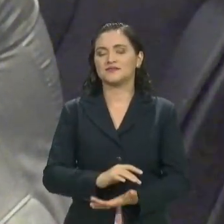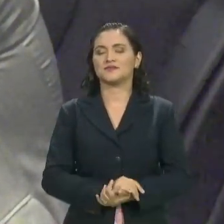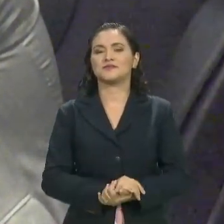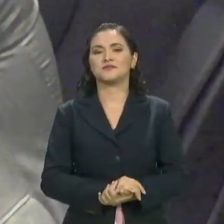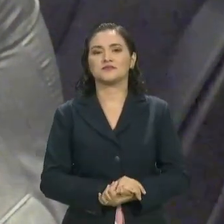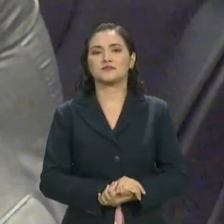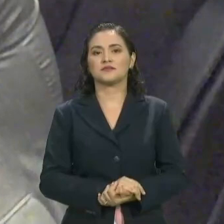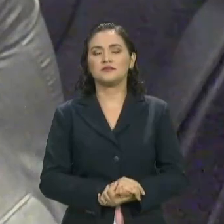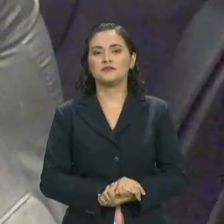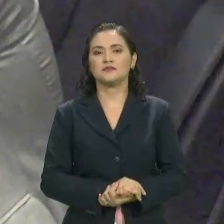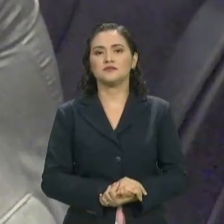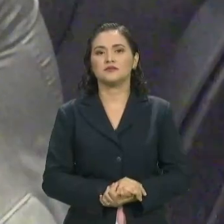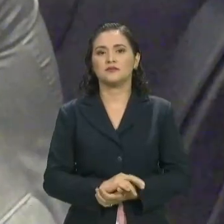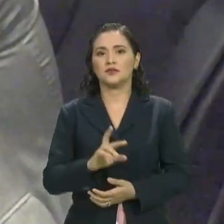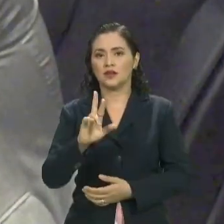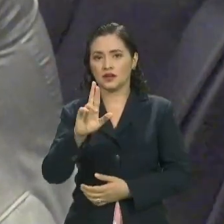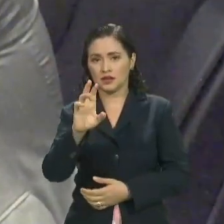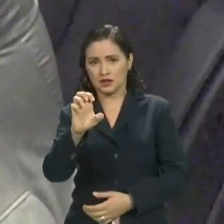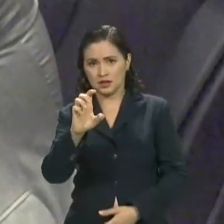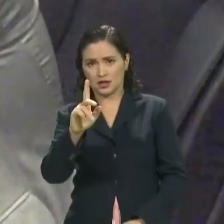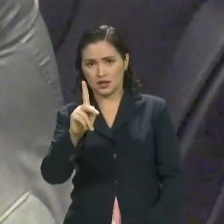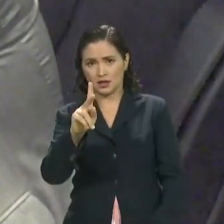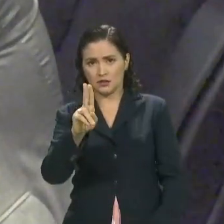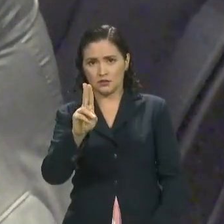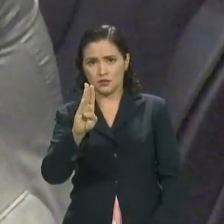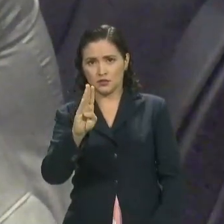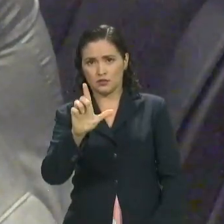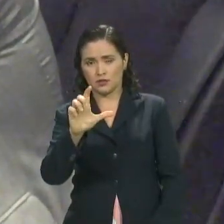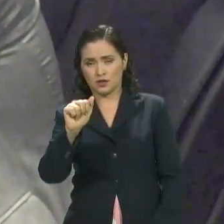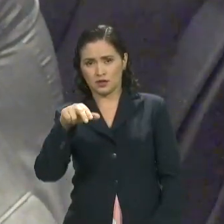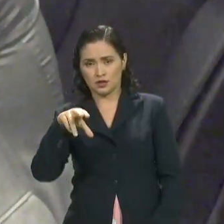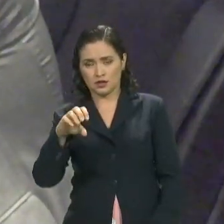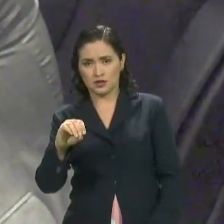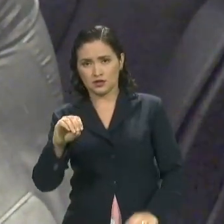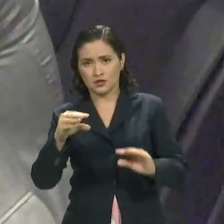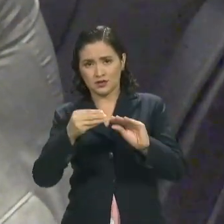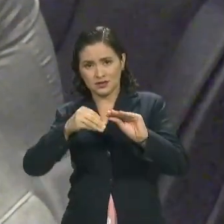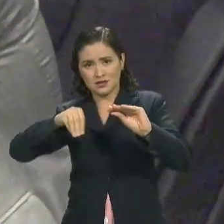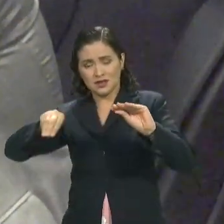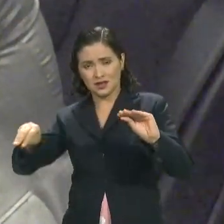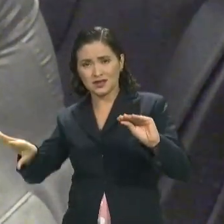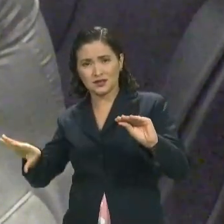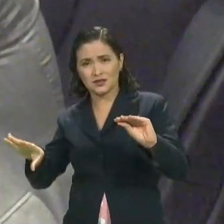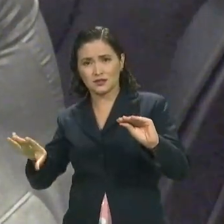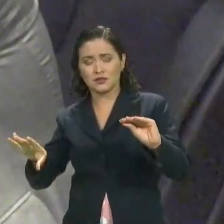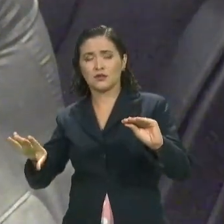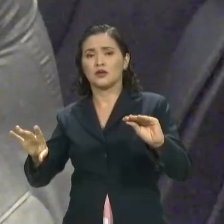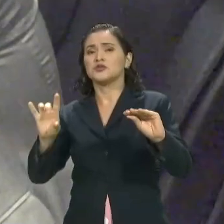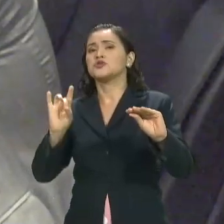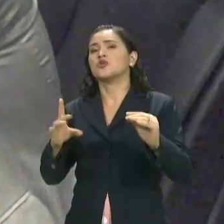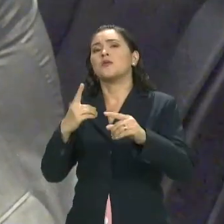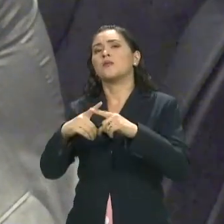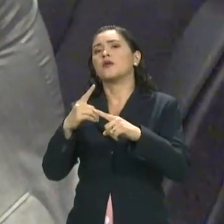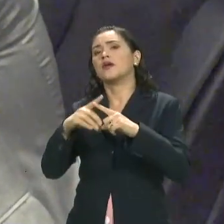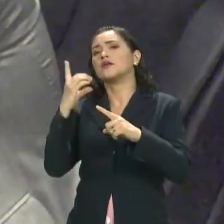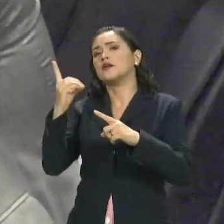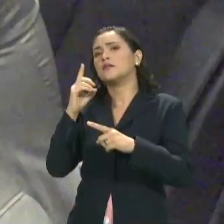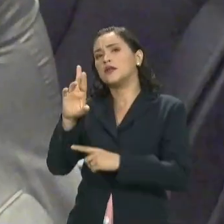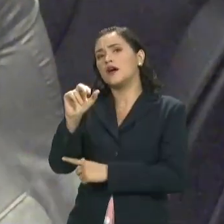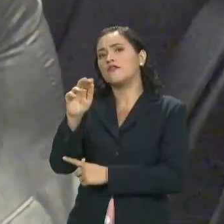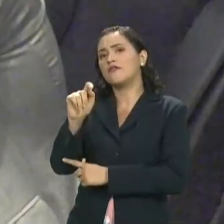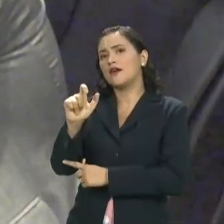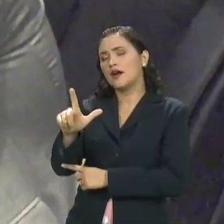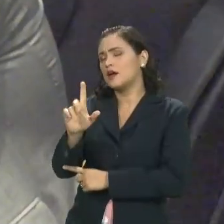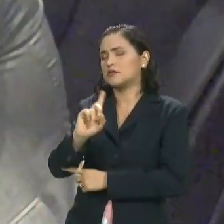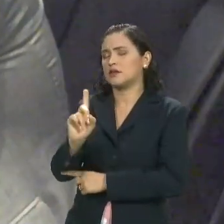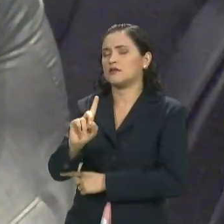Bloco Parlamentar Democrático porque deu entrada apenas com a assinatura do deputado Rafael, e existia também o deputado Ariston, que não assinou, e quando